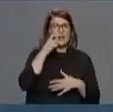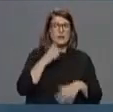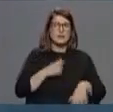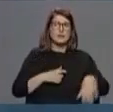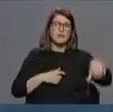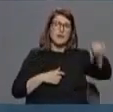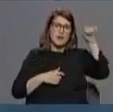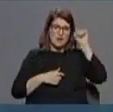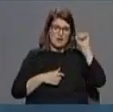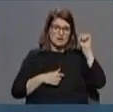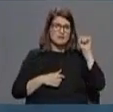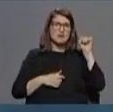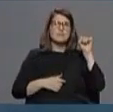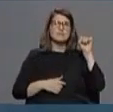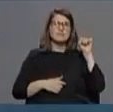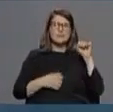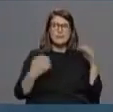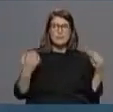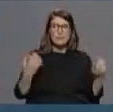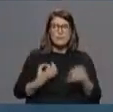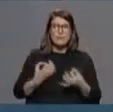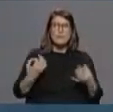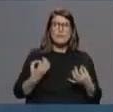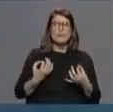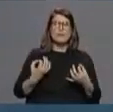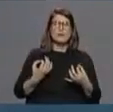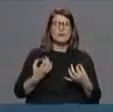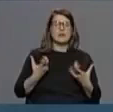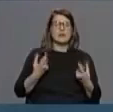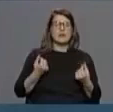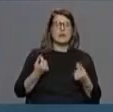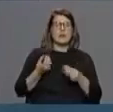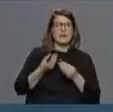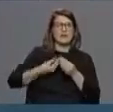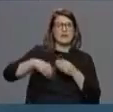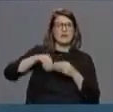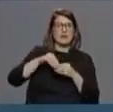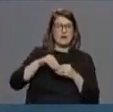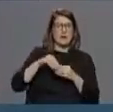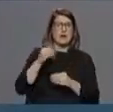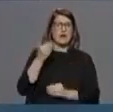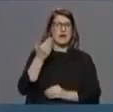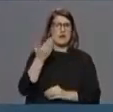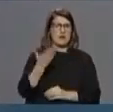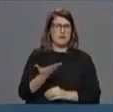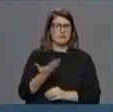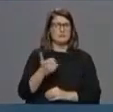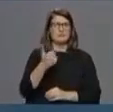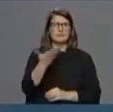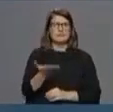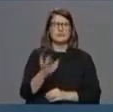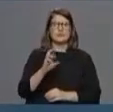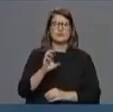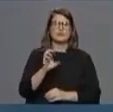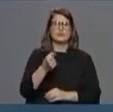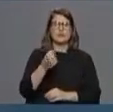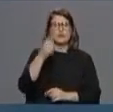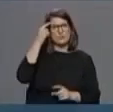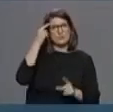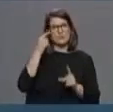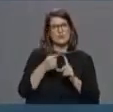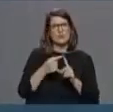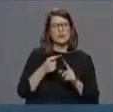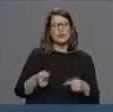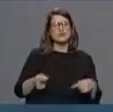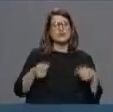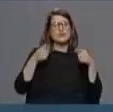Socialista, que reforçou os fundos disponibilizados à região para os investimentos